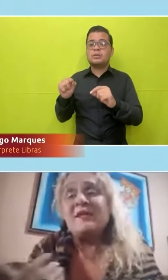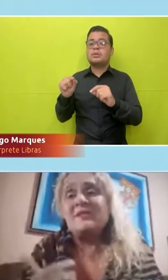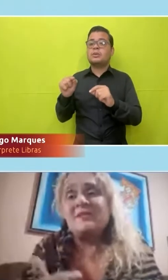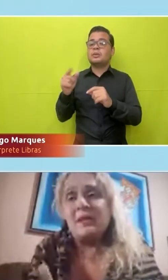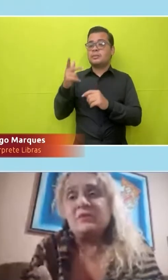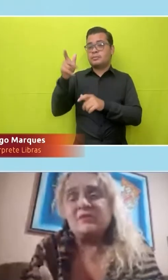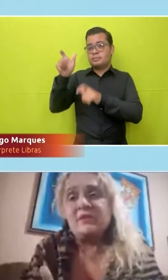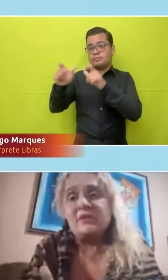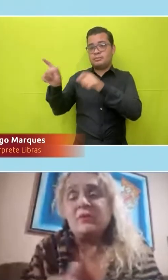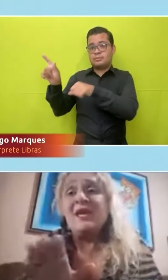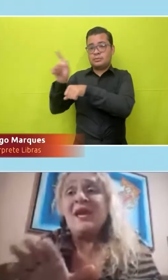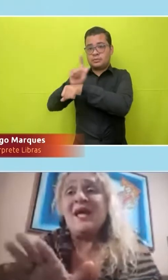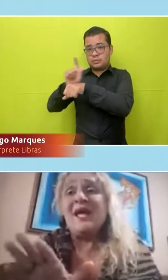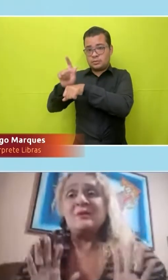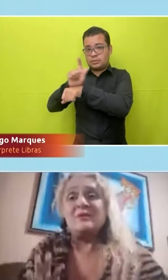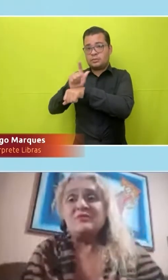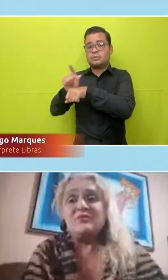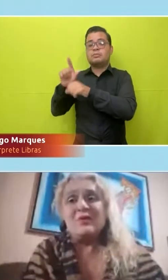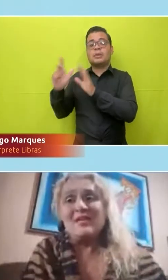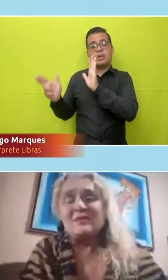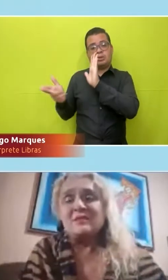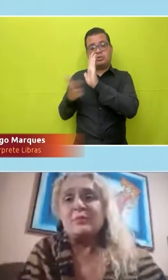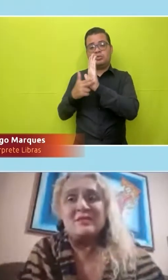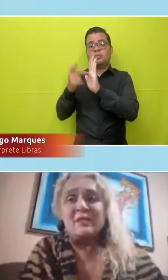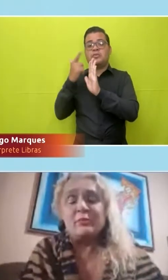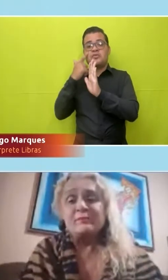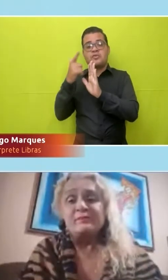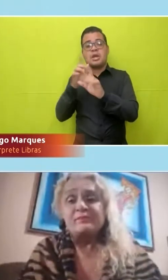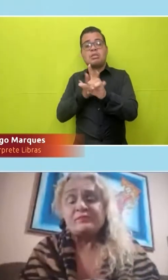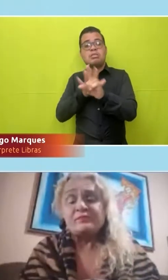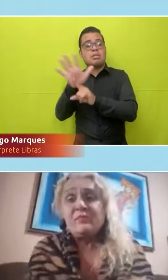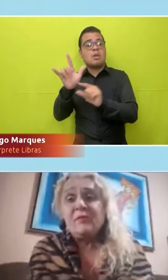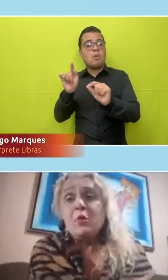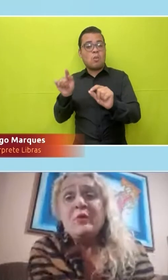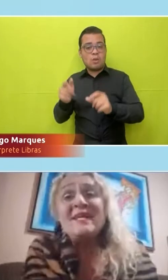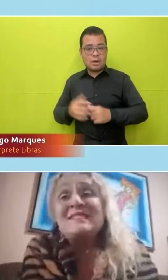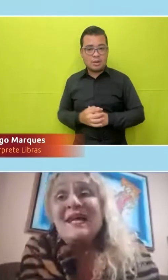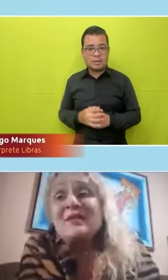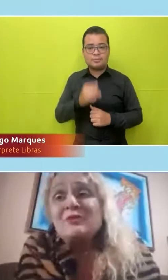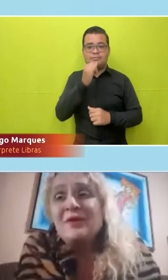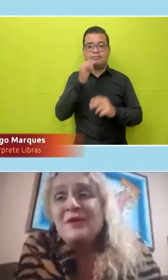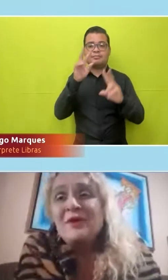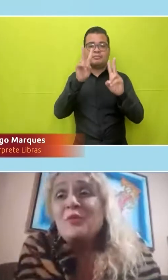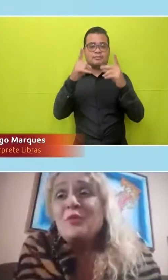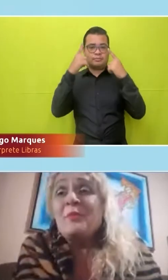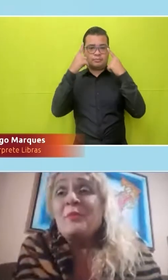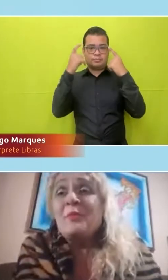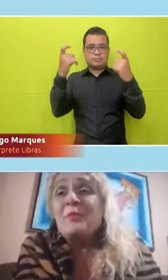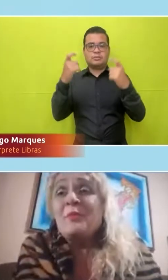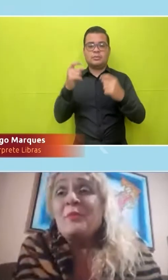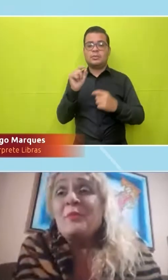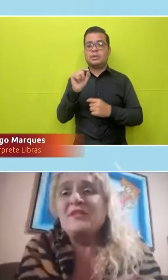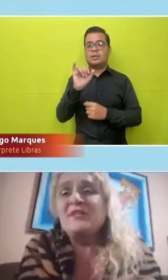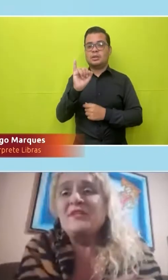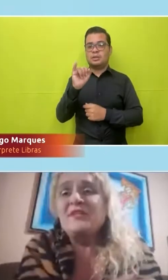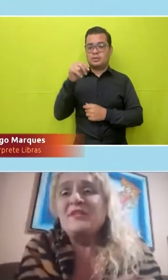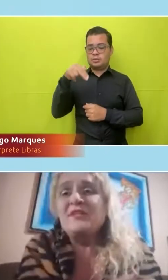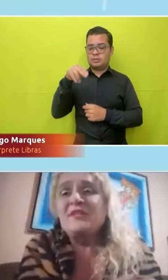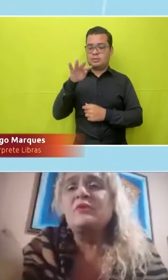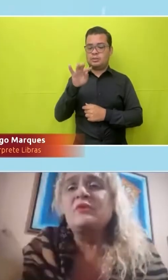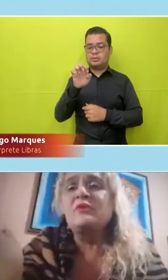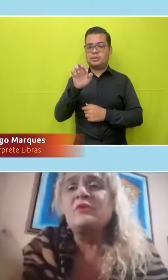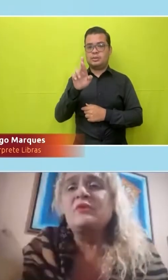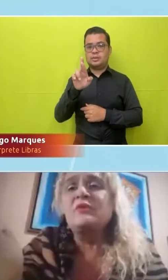gestão a demanda que está acontecendo. Em relação às violências, por exemplo, um intersexo. Como que a gente faz